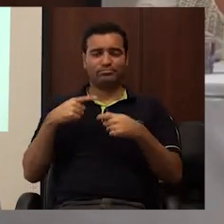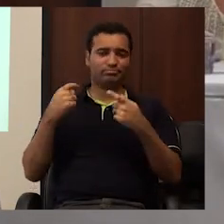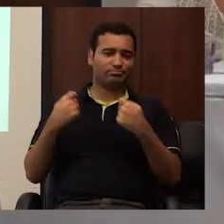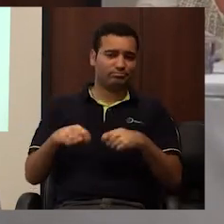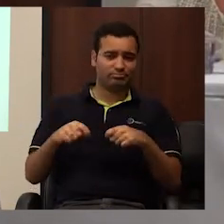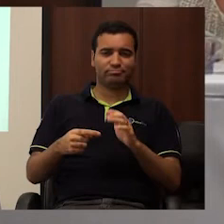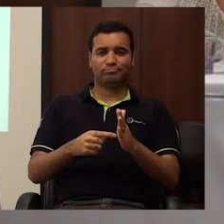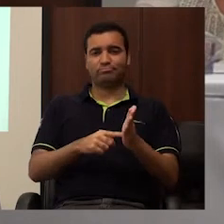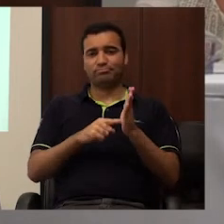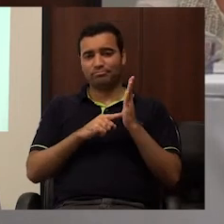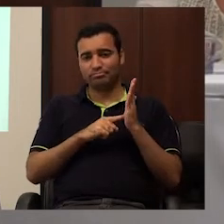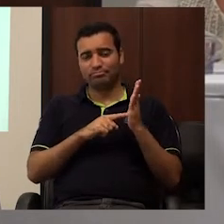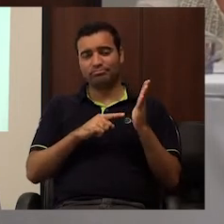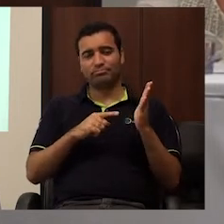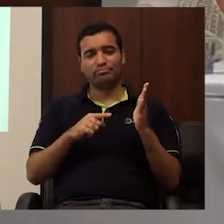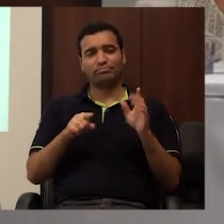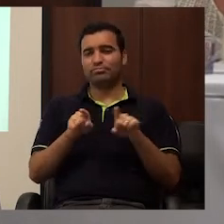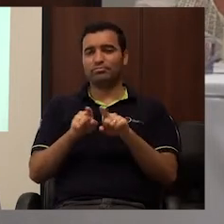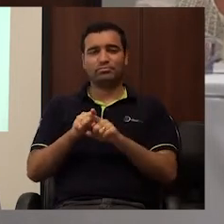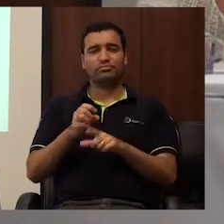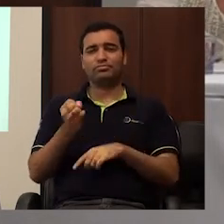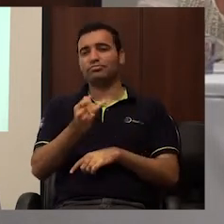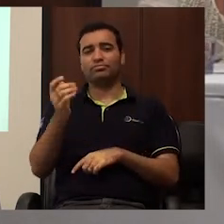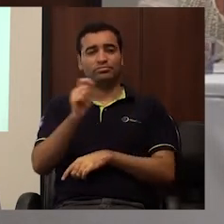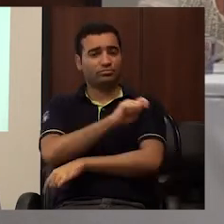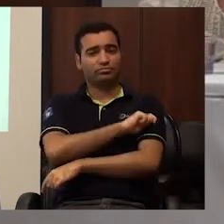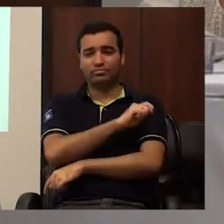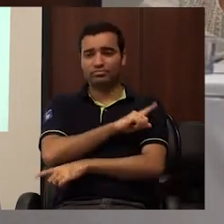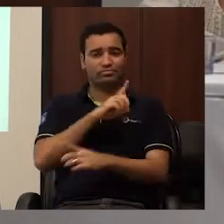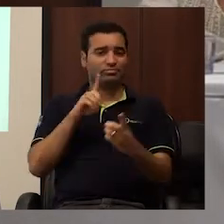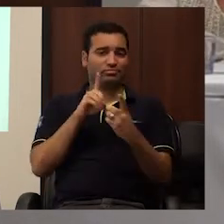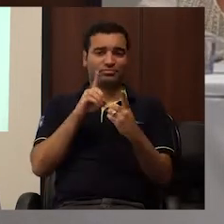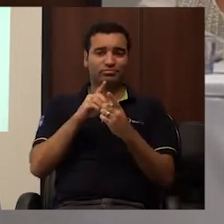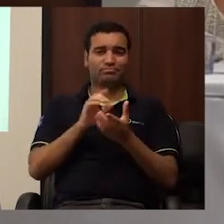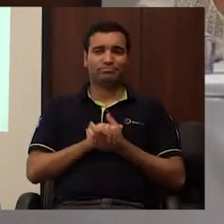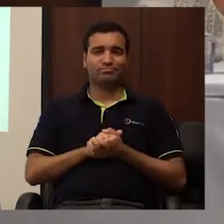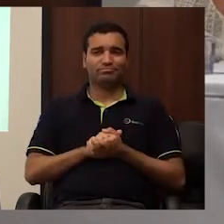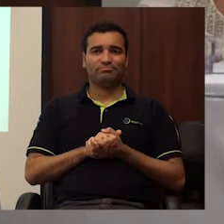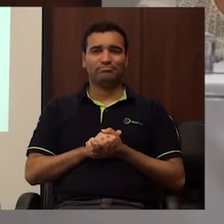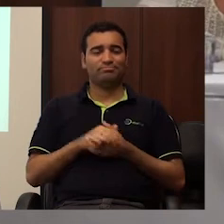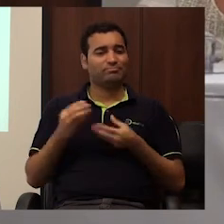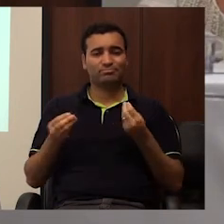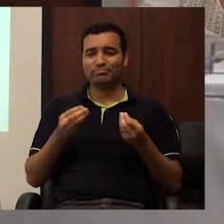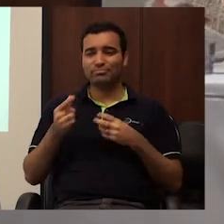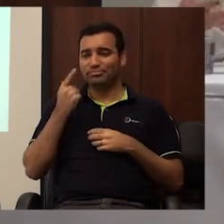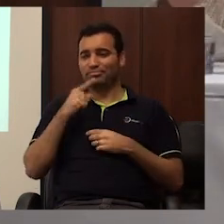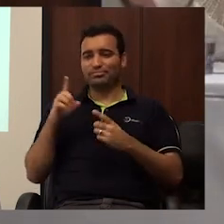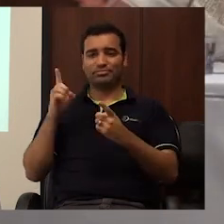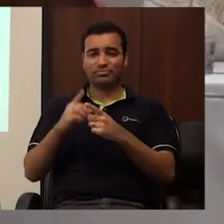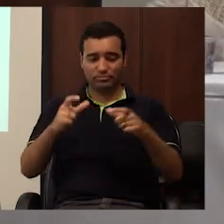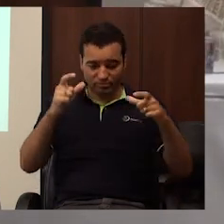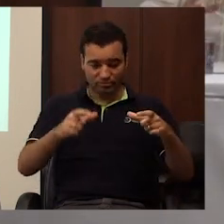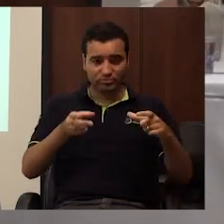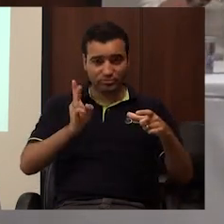necessidades apresentadas quanto são o número de alunos que a gente atende. Então, como é que eu posso dar conta, né, no mesmo